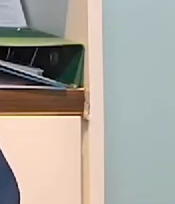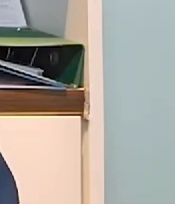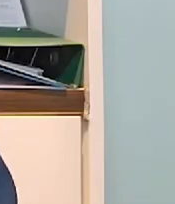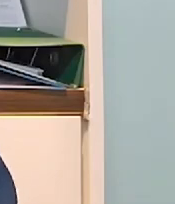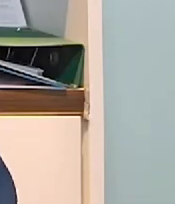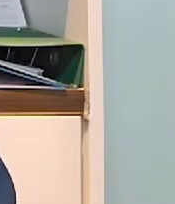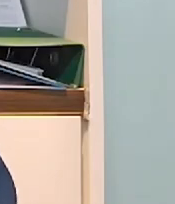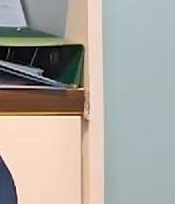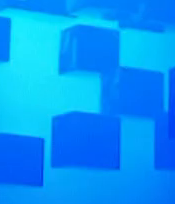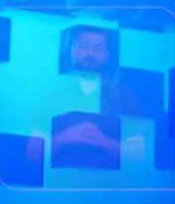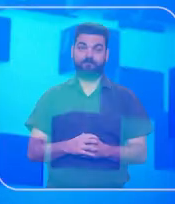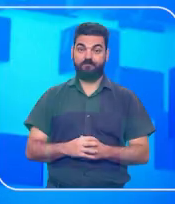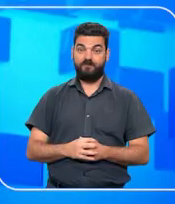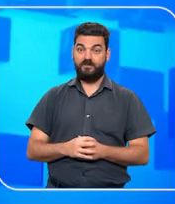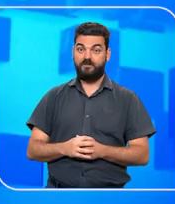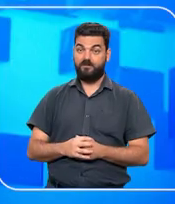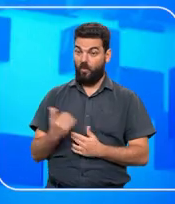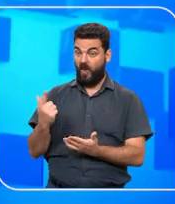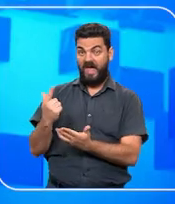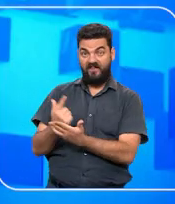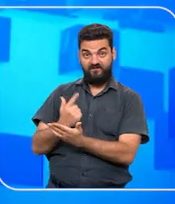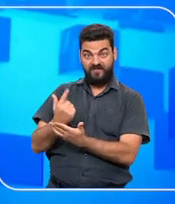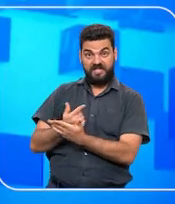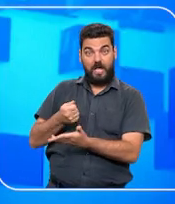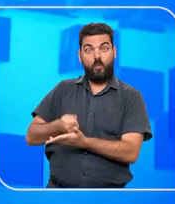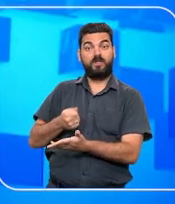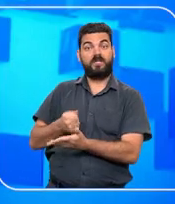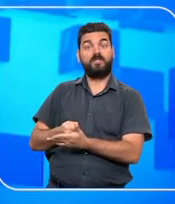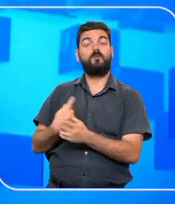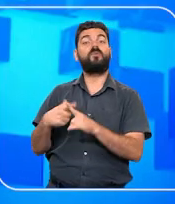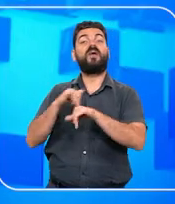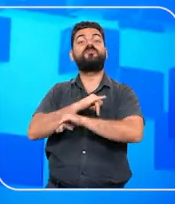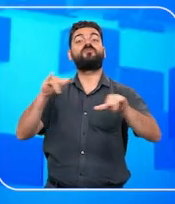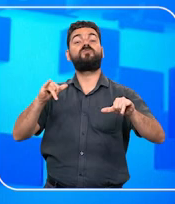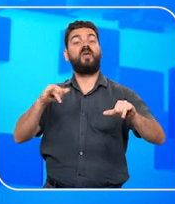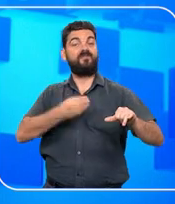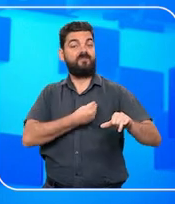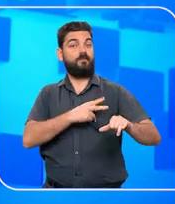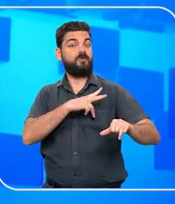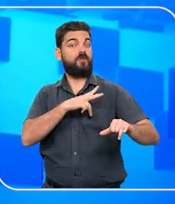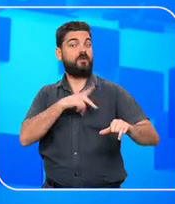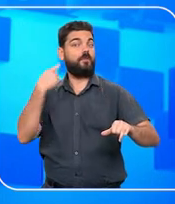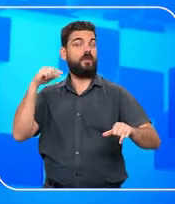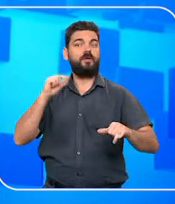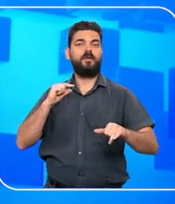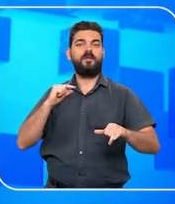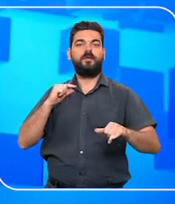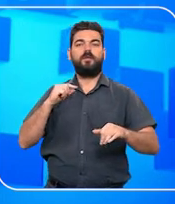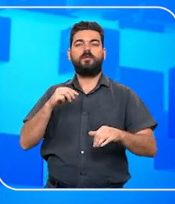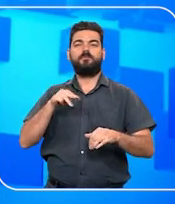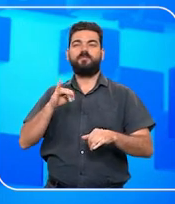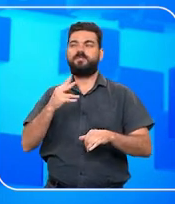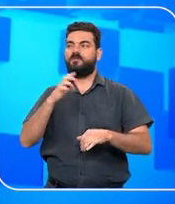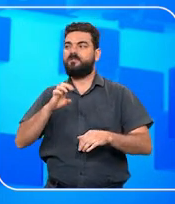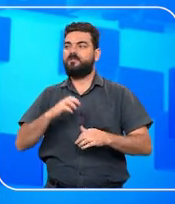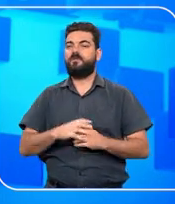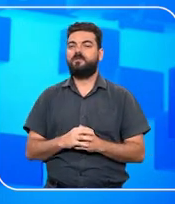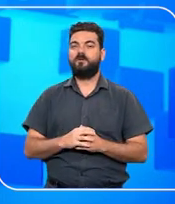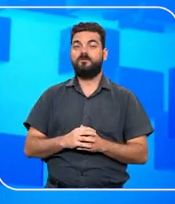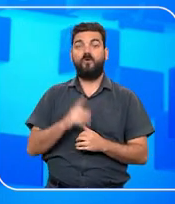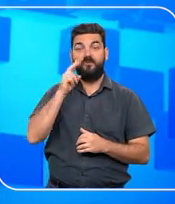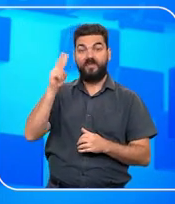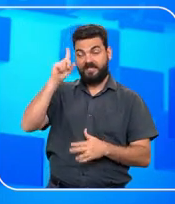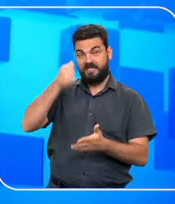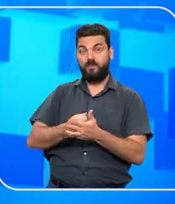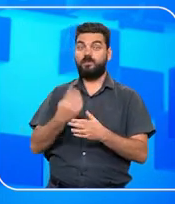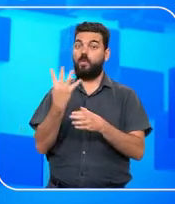da referida ação revista é condenada por nota sobre a vida privada da ex-primeira Dama Michele bolsonaro